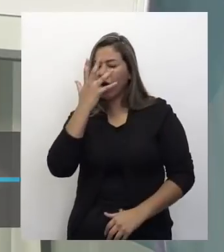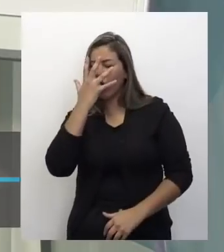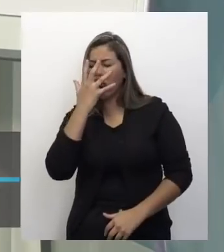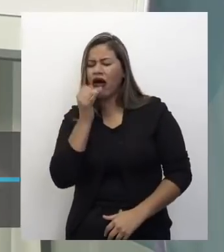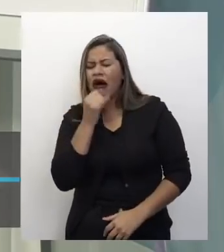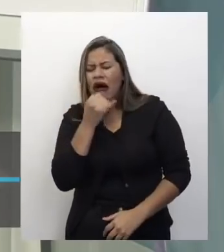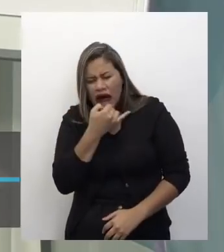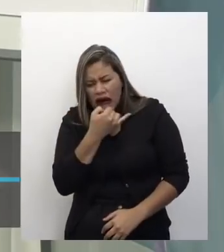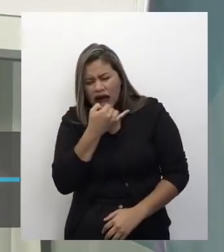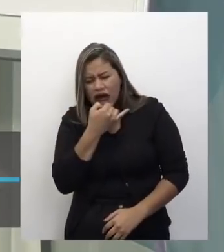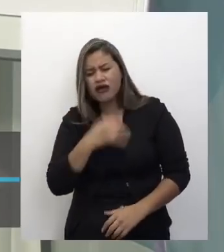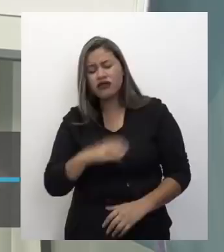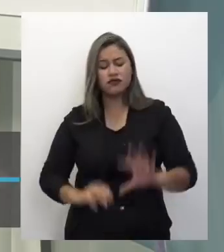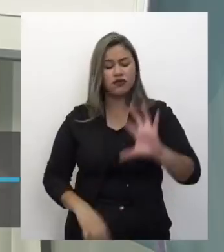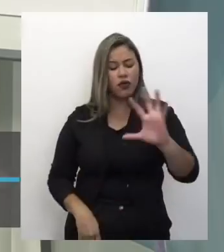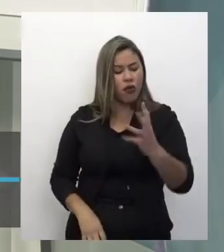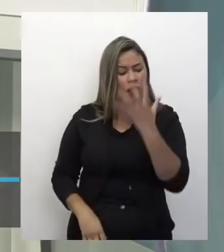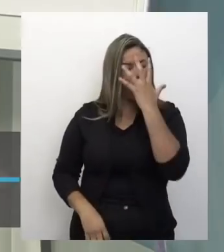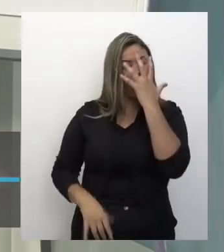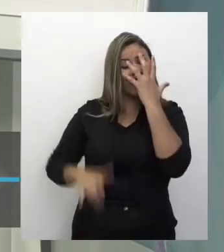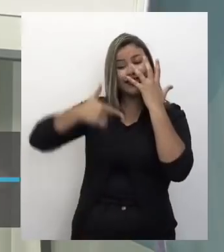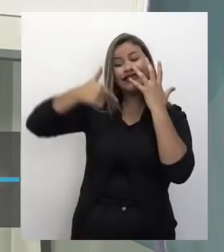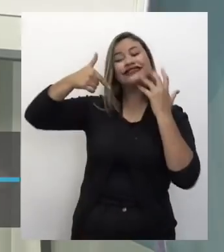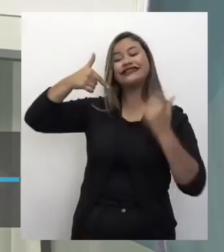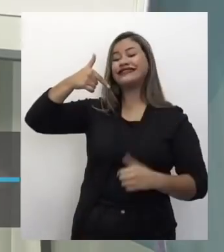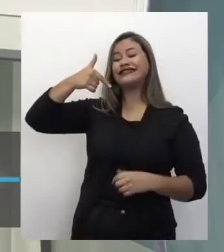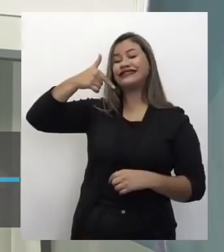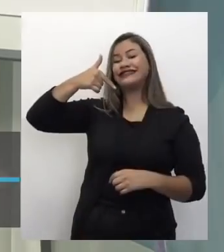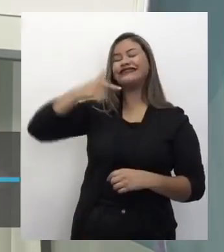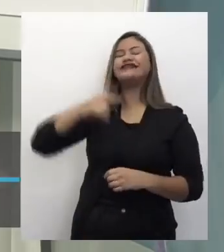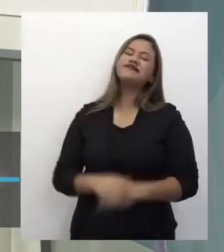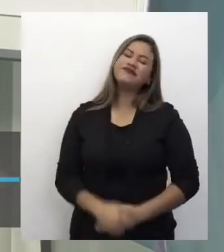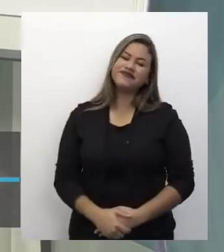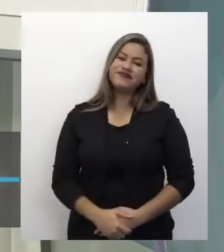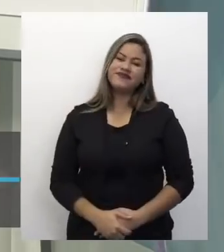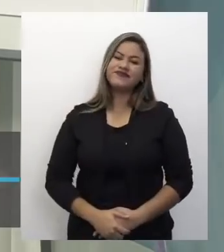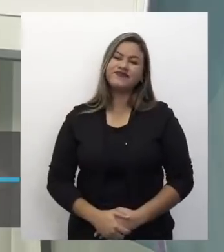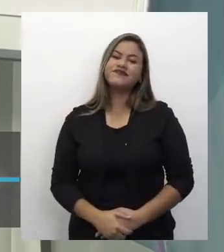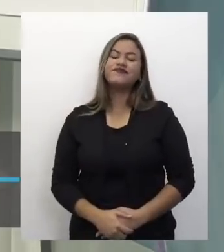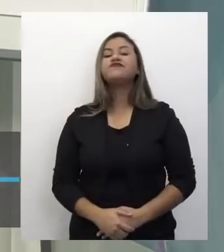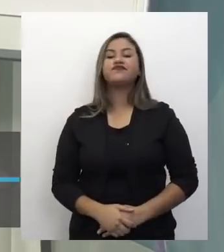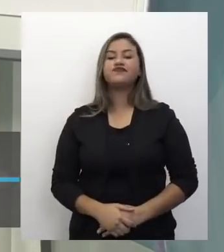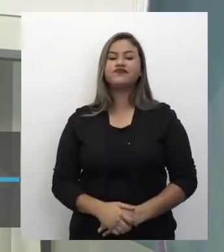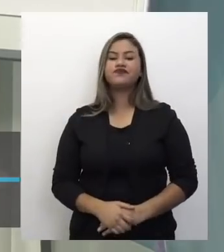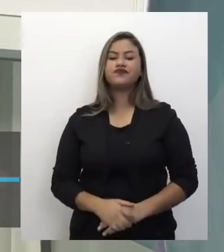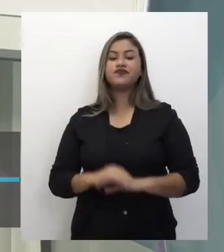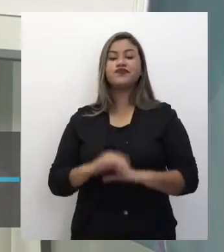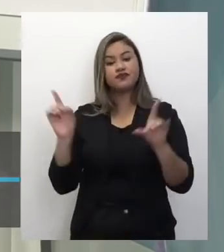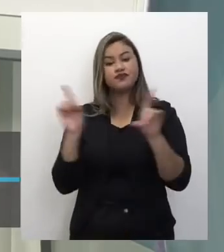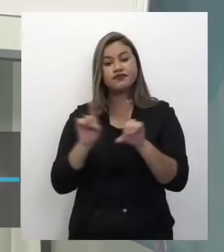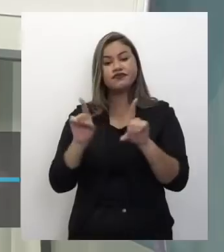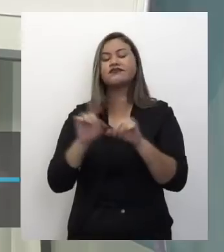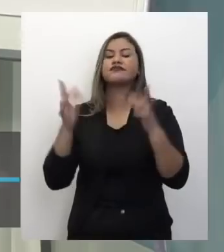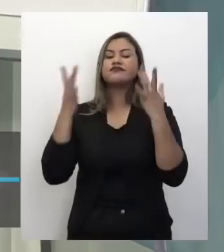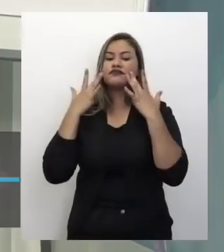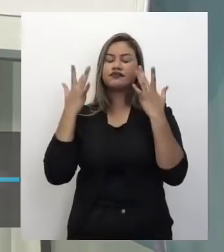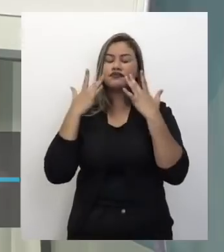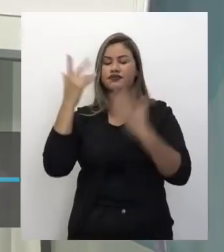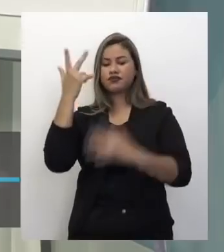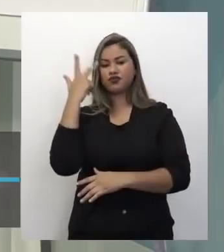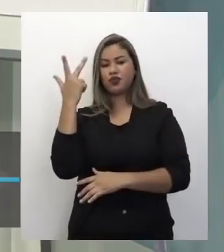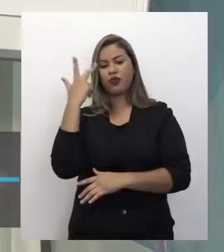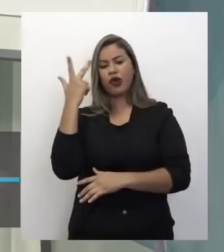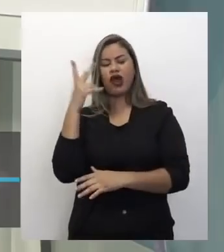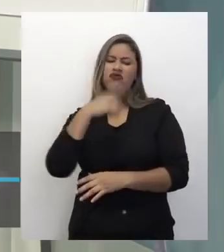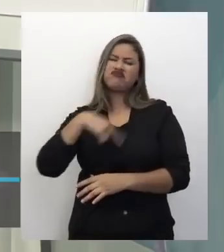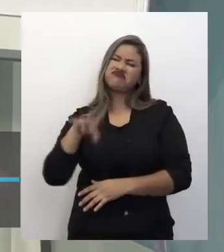tá? Outras formas de espetáculo teatrais. Nós temos o teatro convencional, que é o